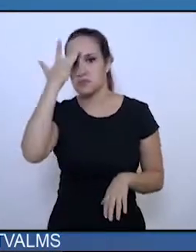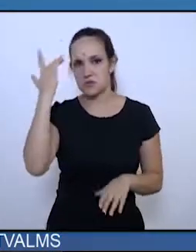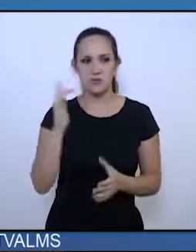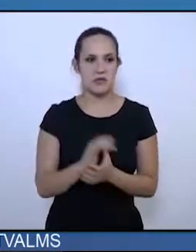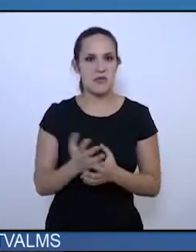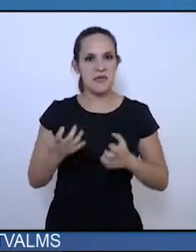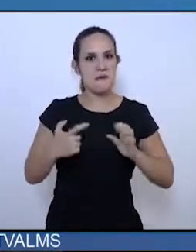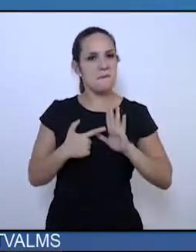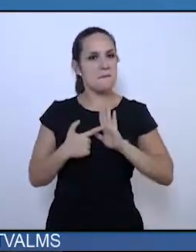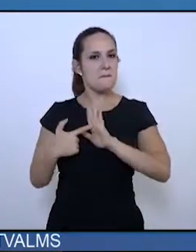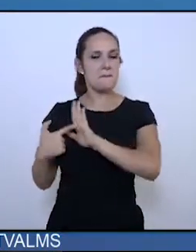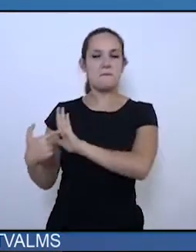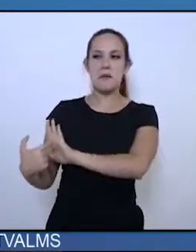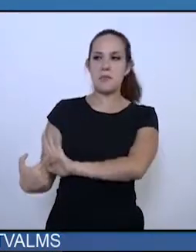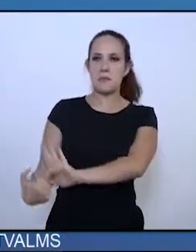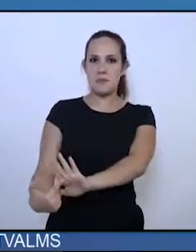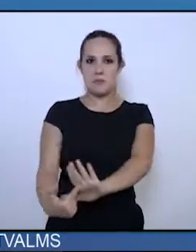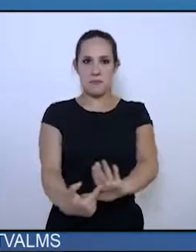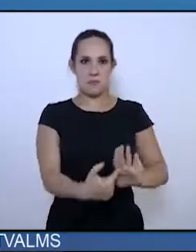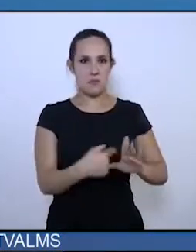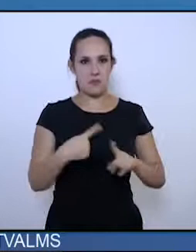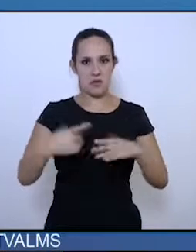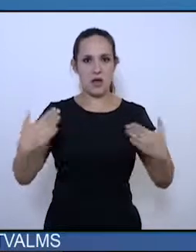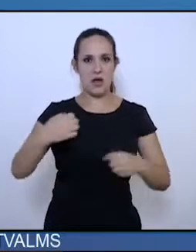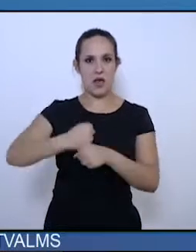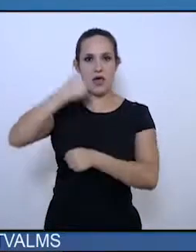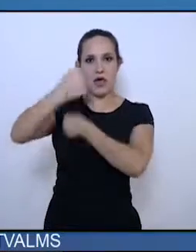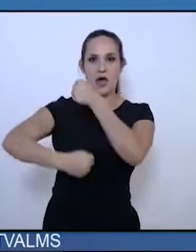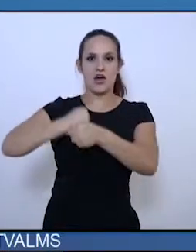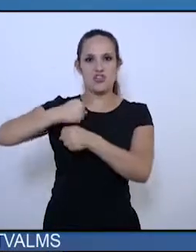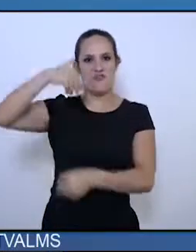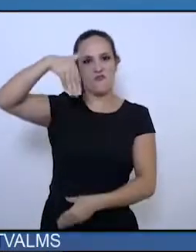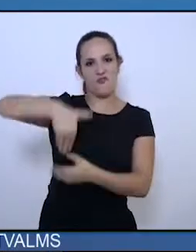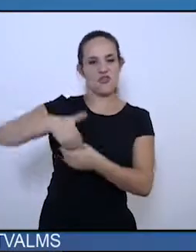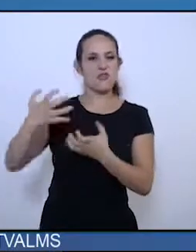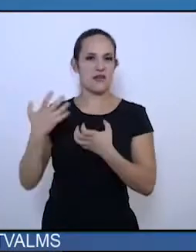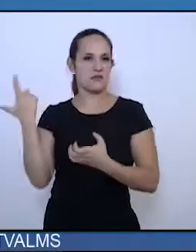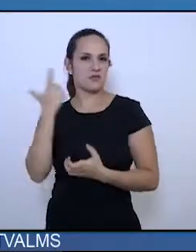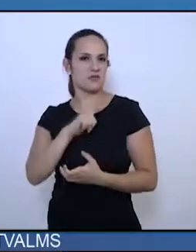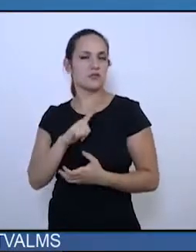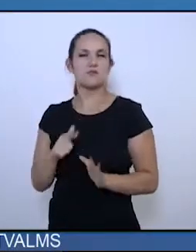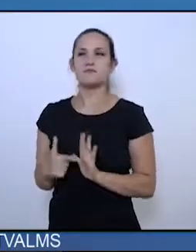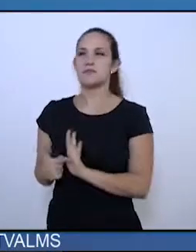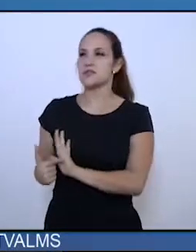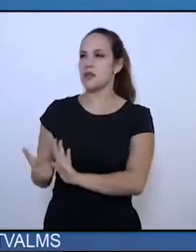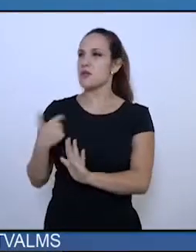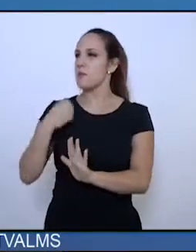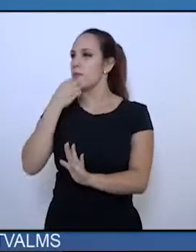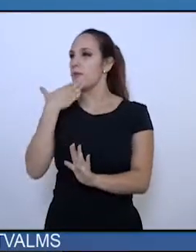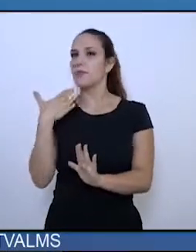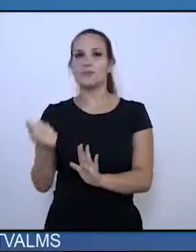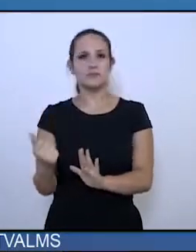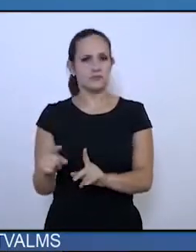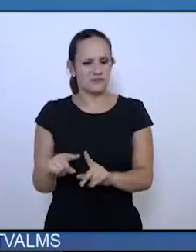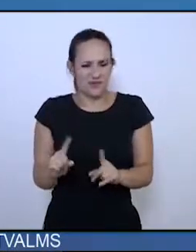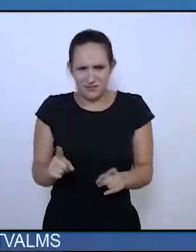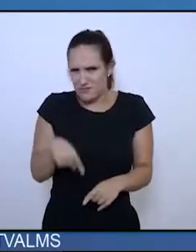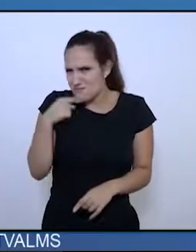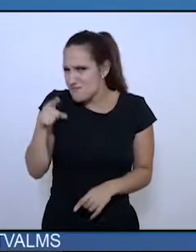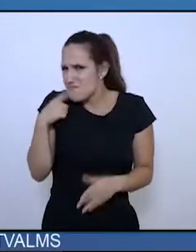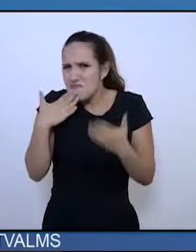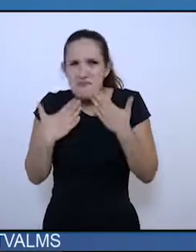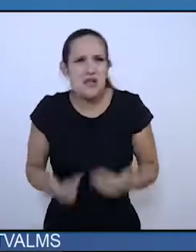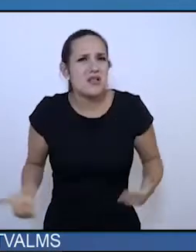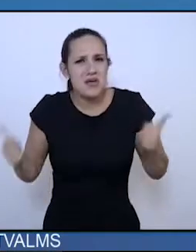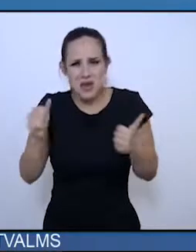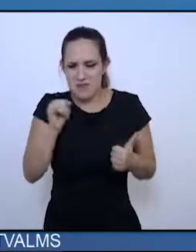Quer se aparecer por conta do ano eleitoral. Quer ganhar credibilidade que não o tem. Não tem